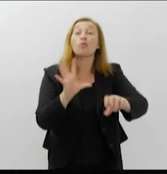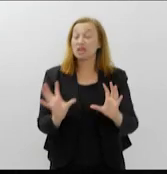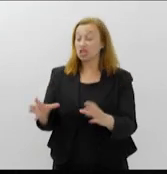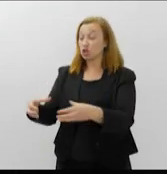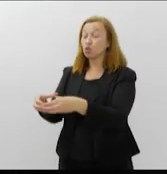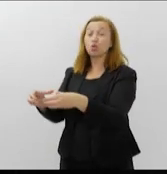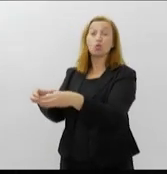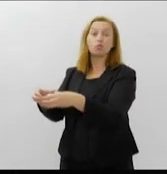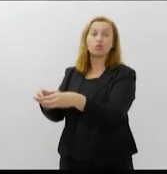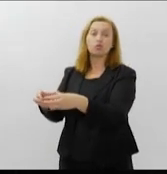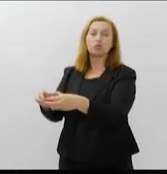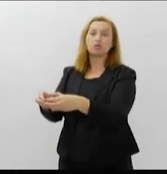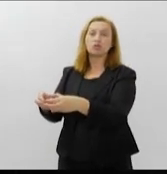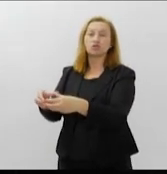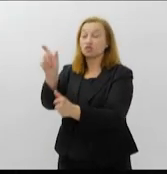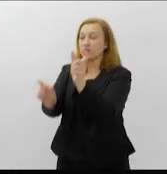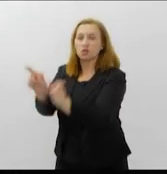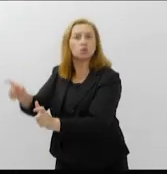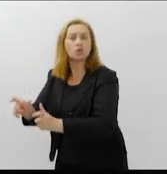matiz